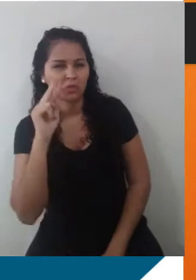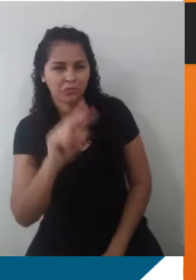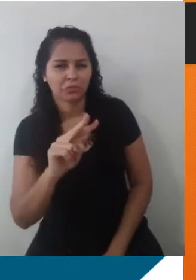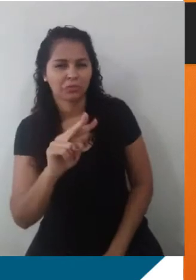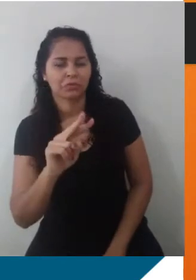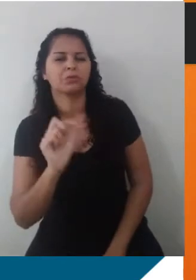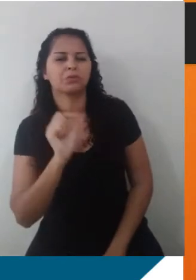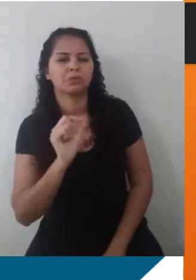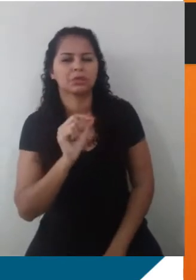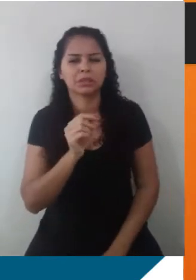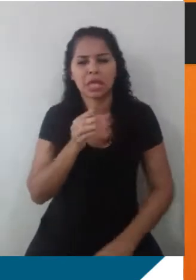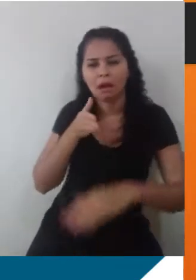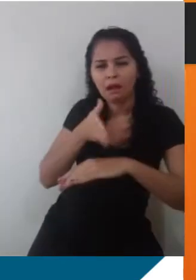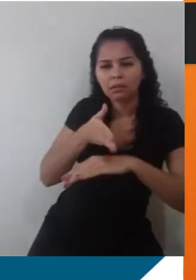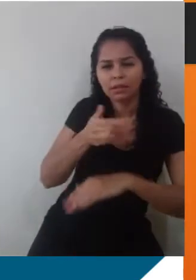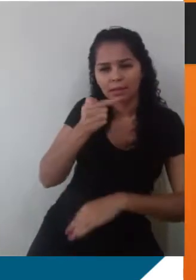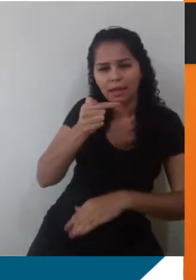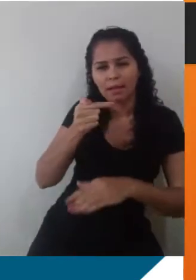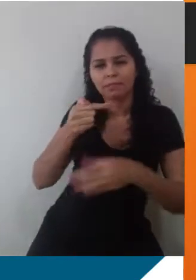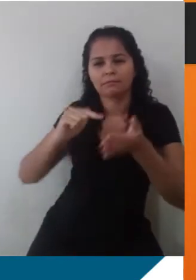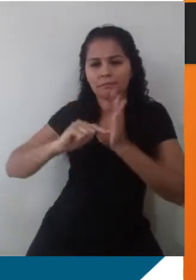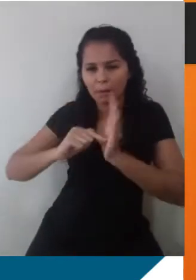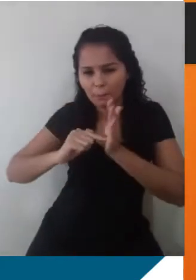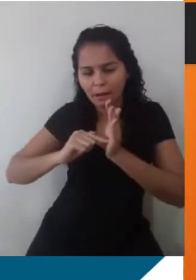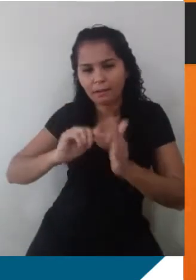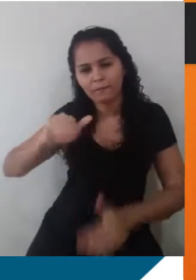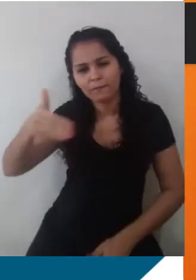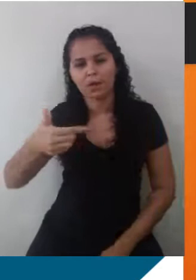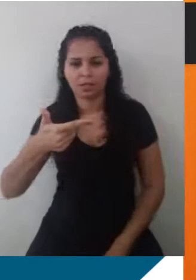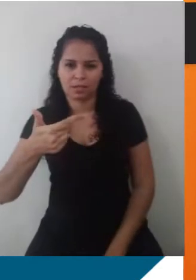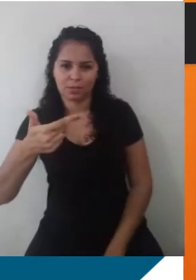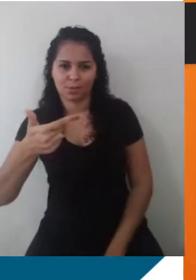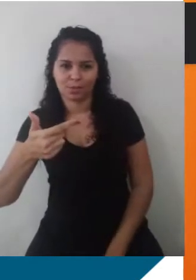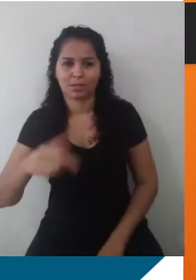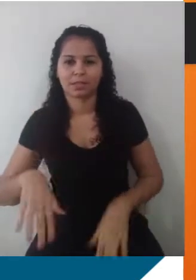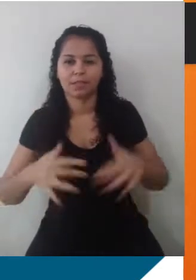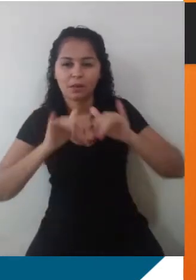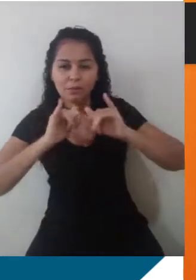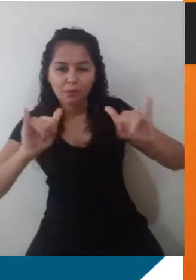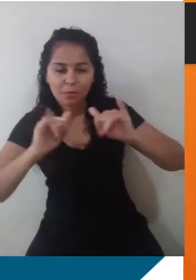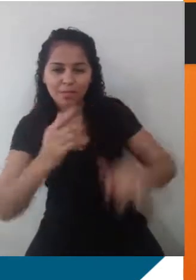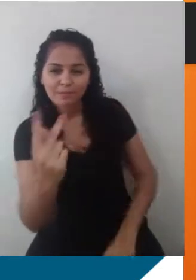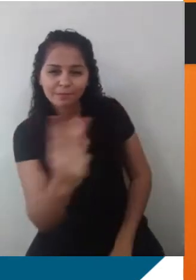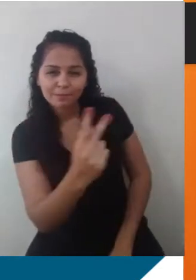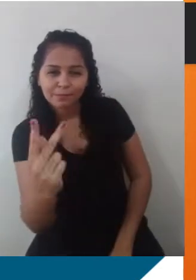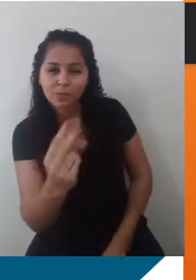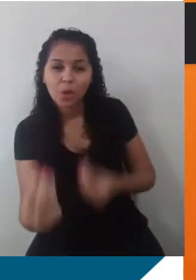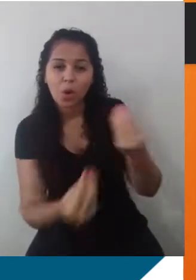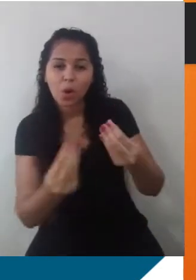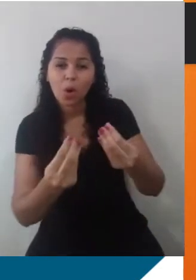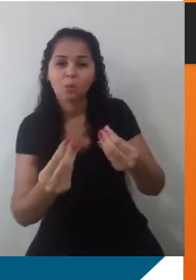viu que quando a entrada é 7, a saída é 12. Esse par de informações é